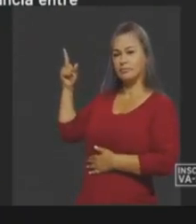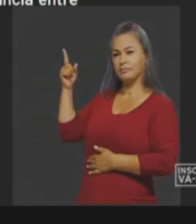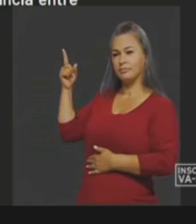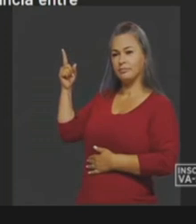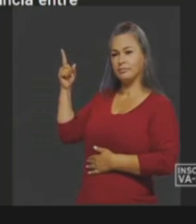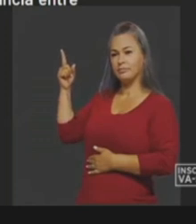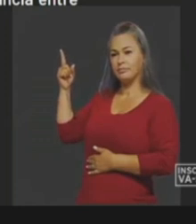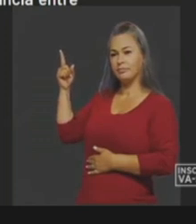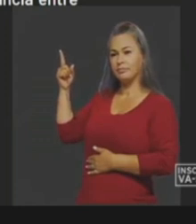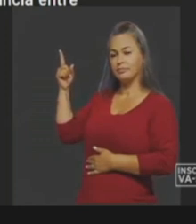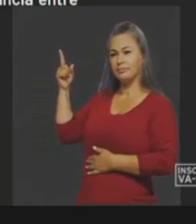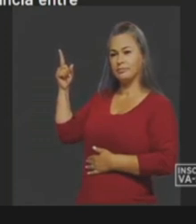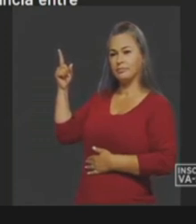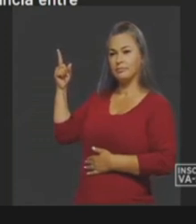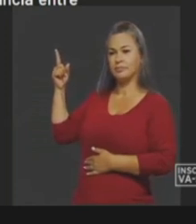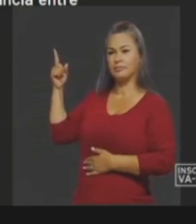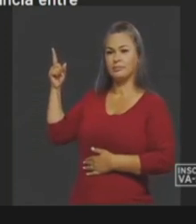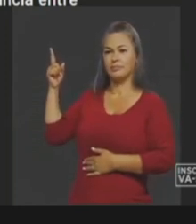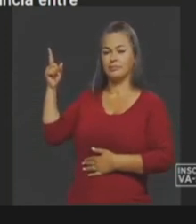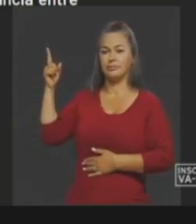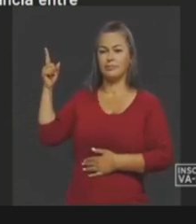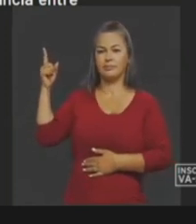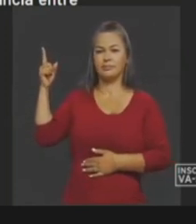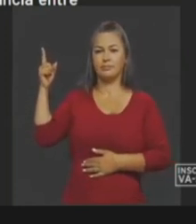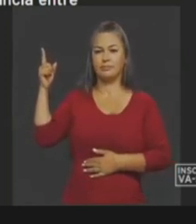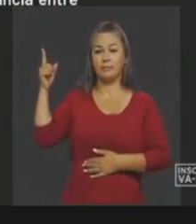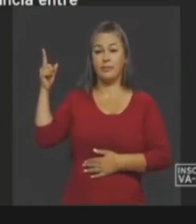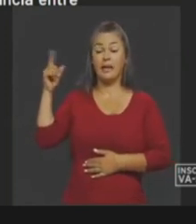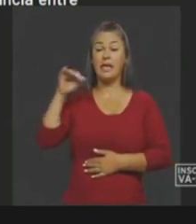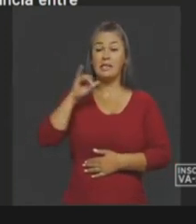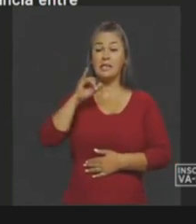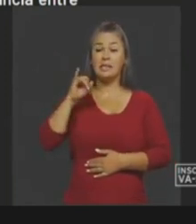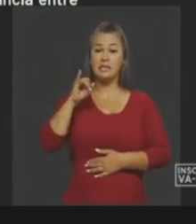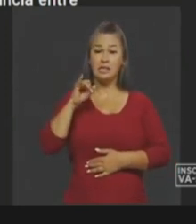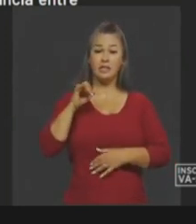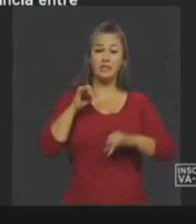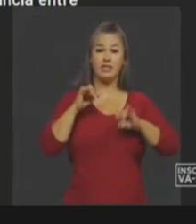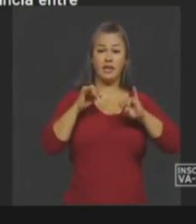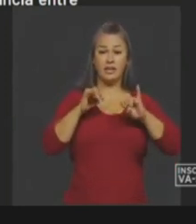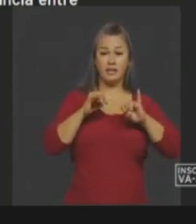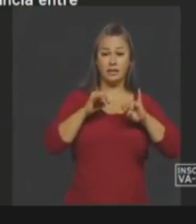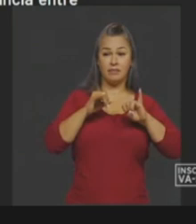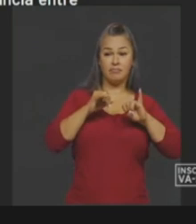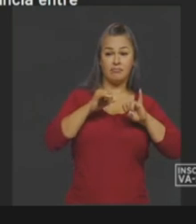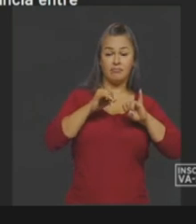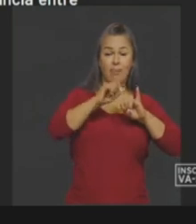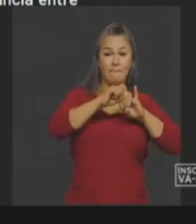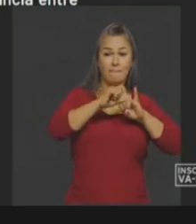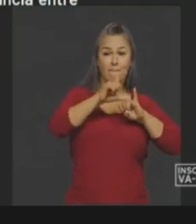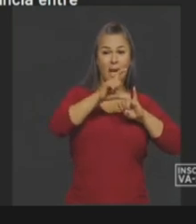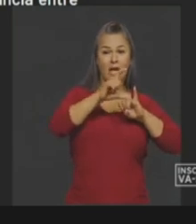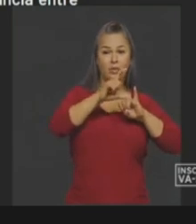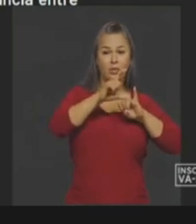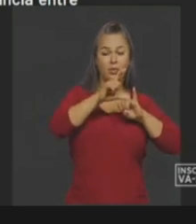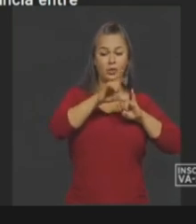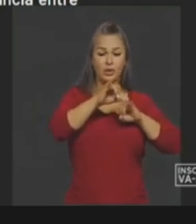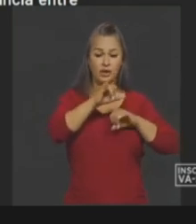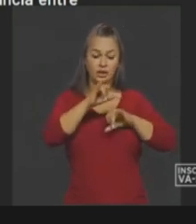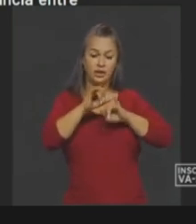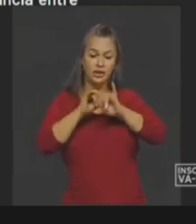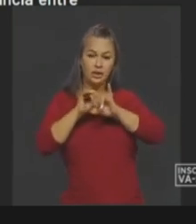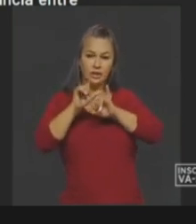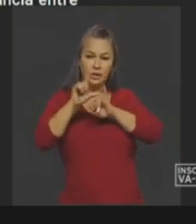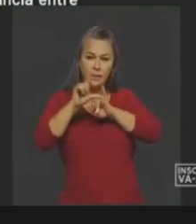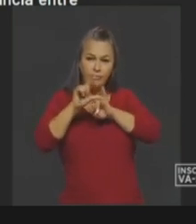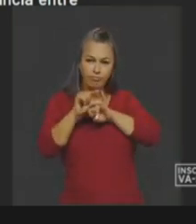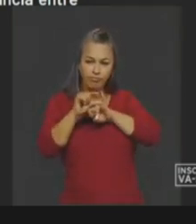um IA e um I minúsculo, o IA vai predominar sobre o I minúsculo, ou seja,